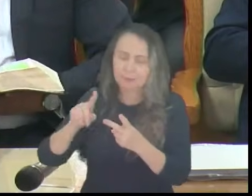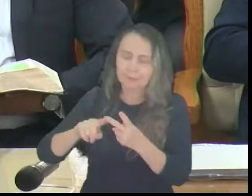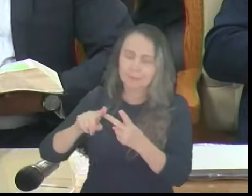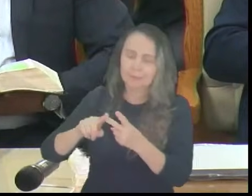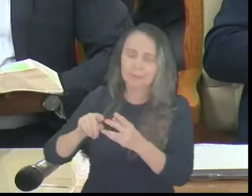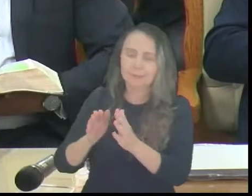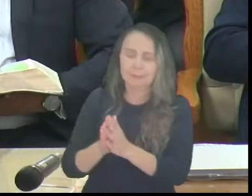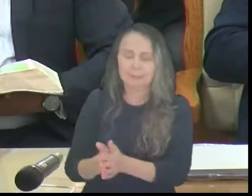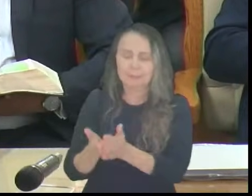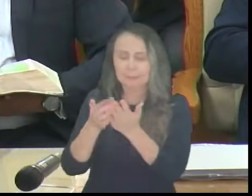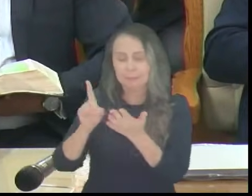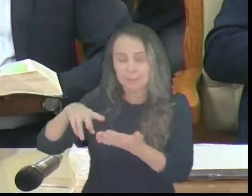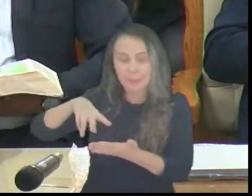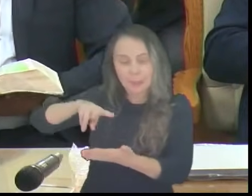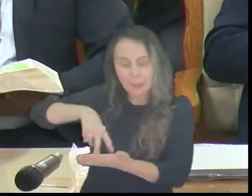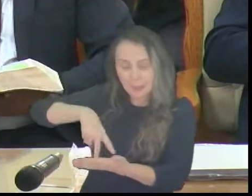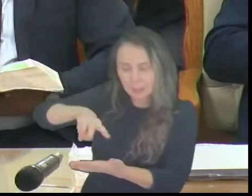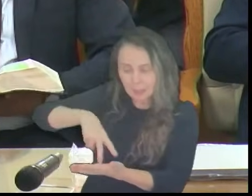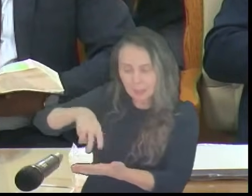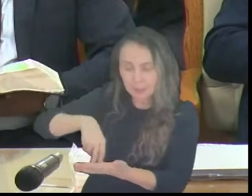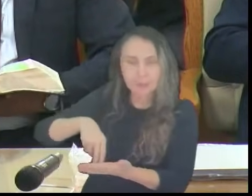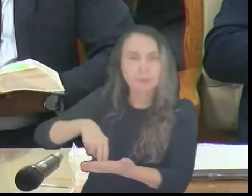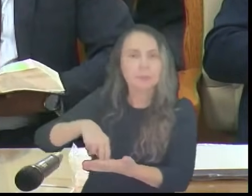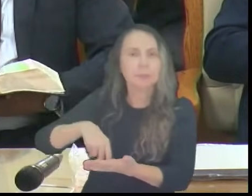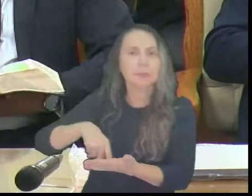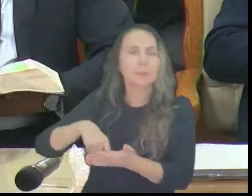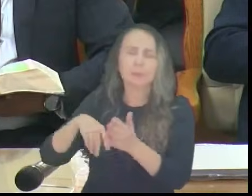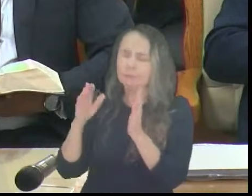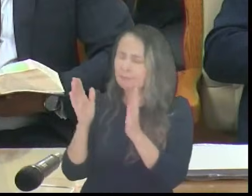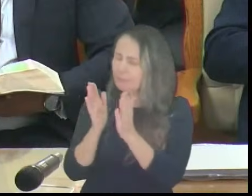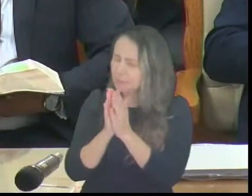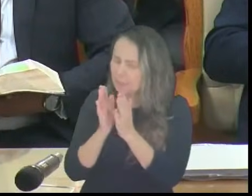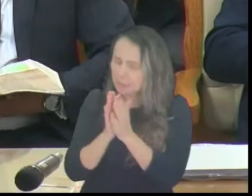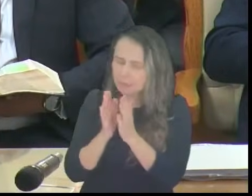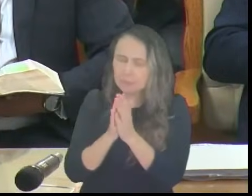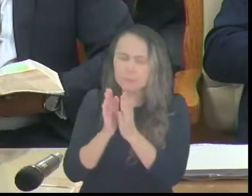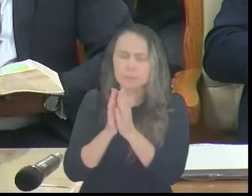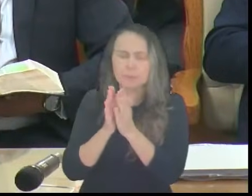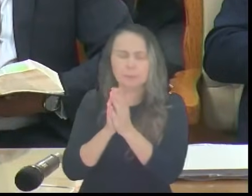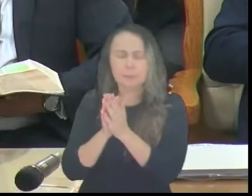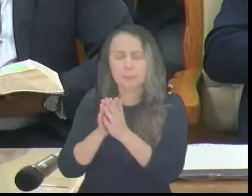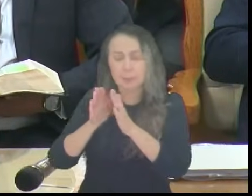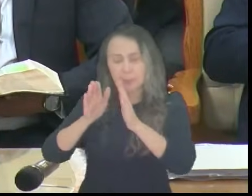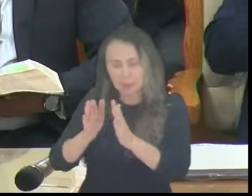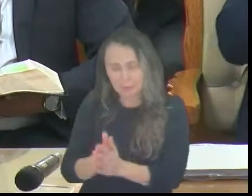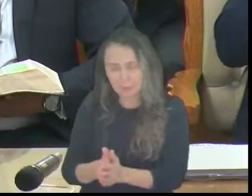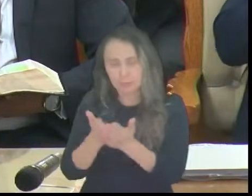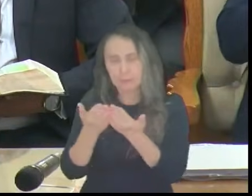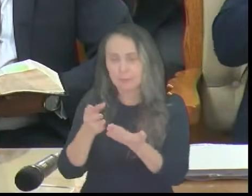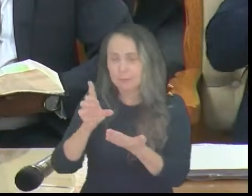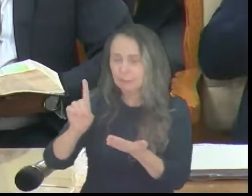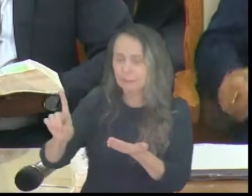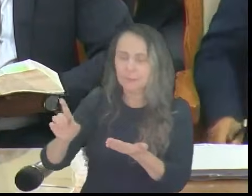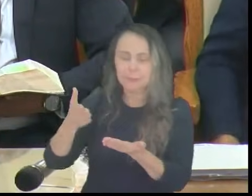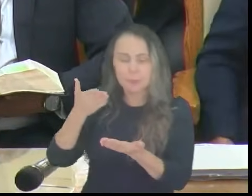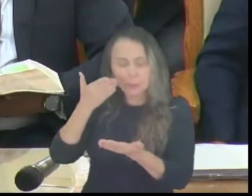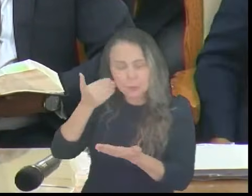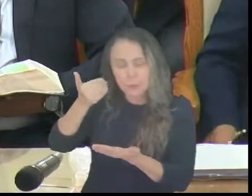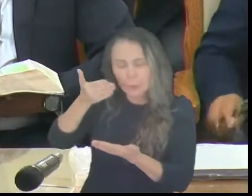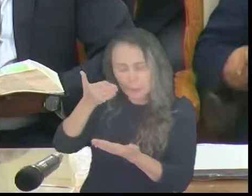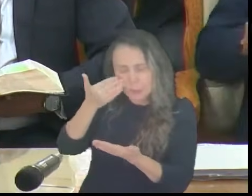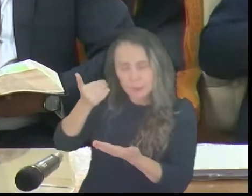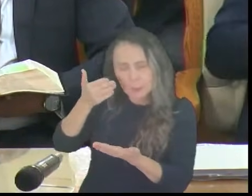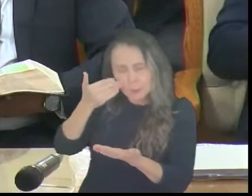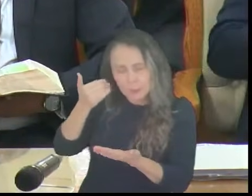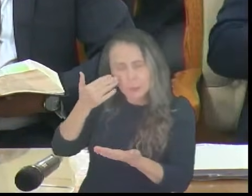palavra. Quanto mais você ora com a Bíblia aberta, quanto mais você ora de joelhos com a